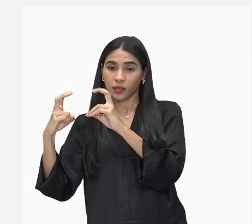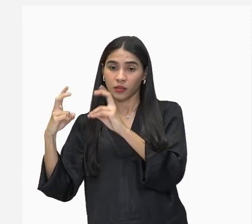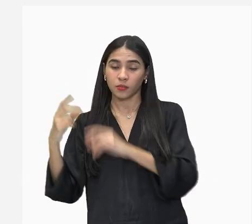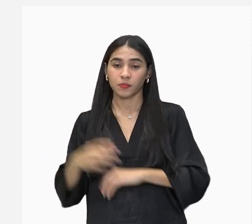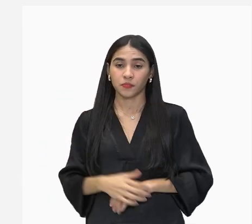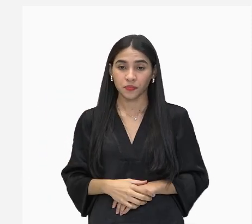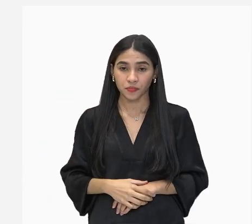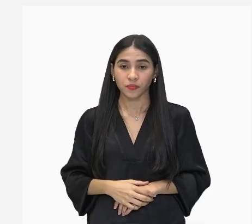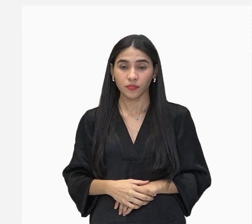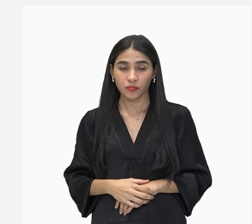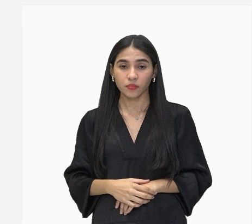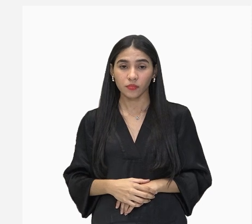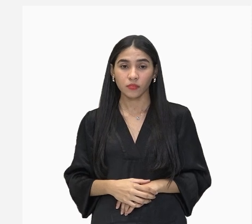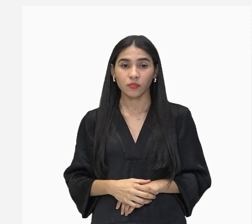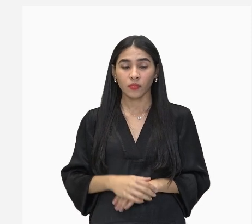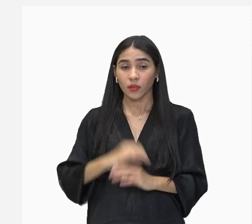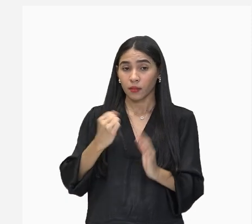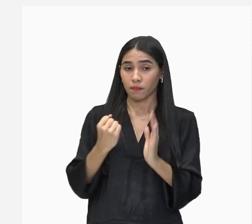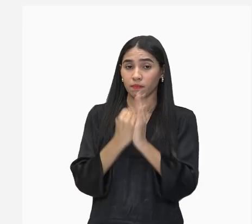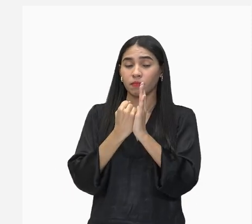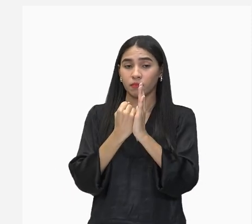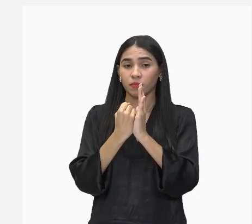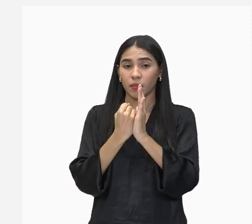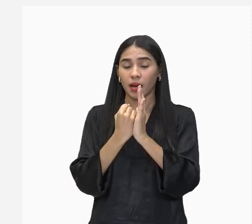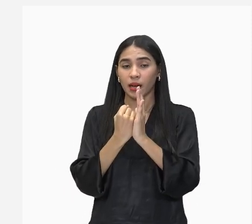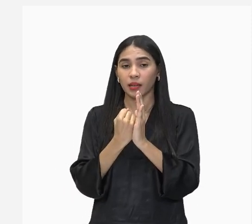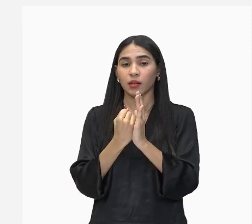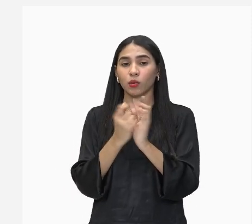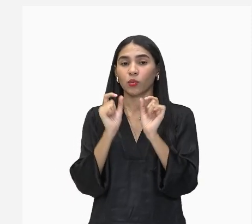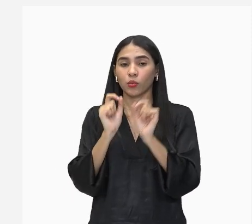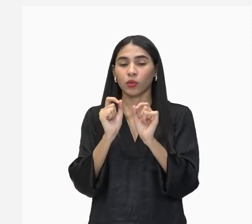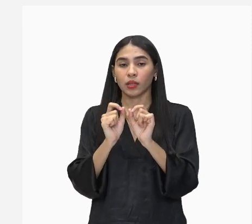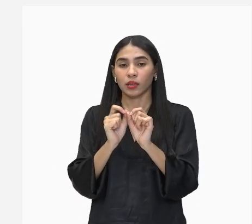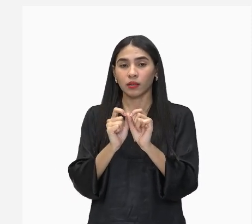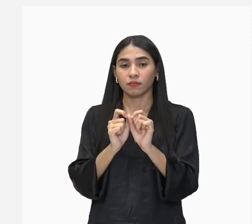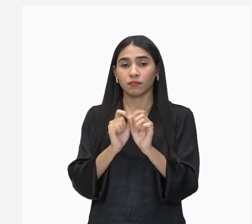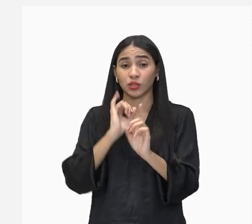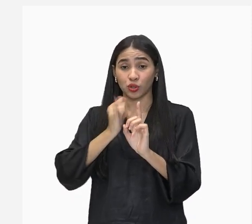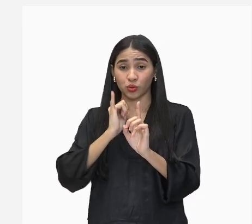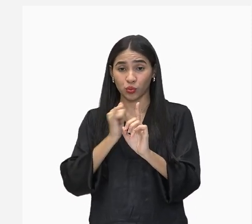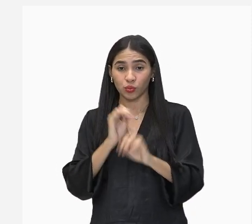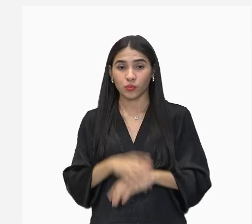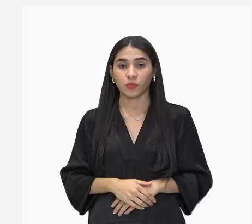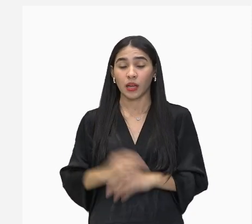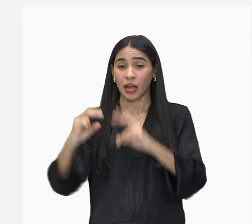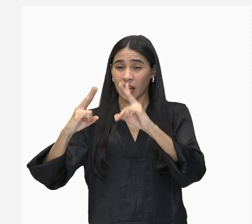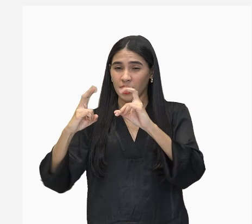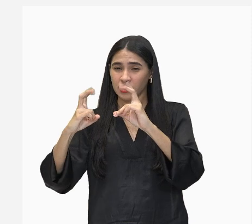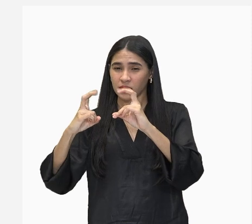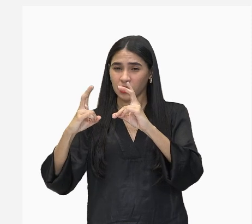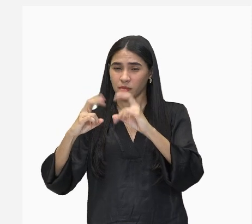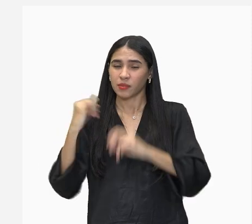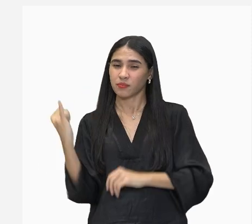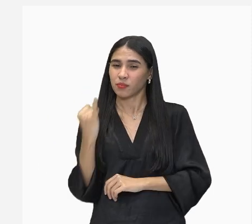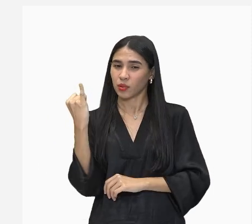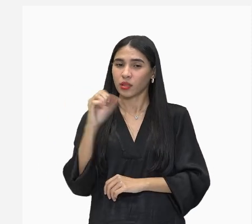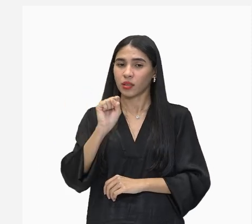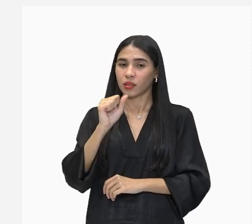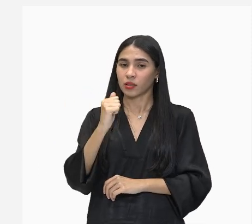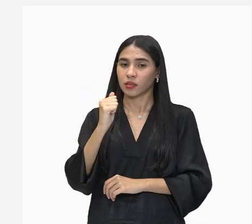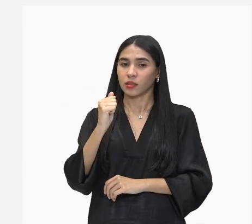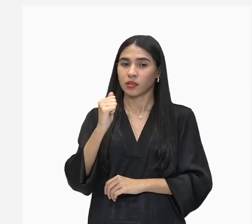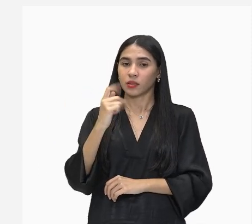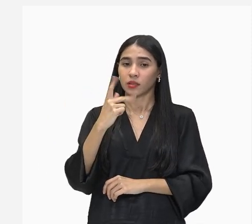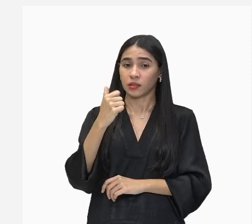as aspas também marcando exatamente o que foi dito. As aspas, elas são bem importantes aqui, ok?